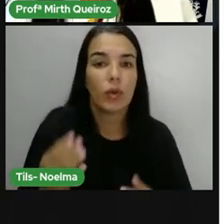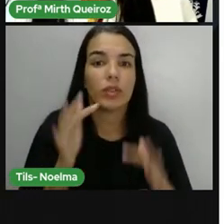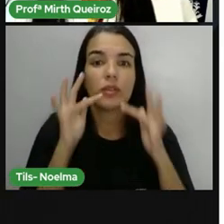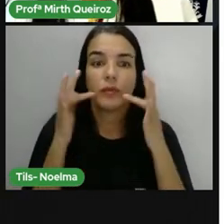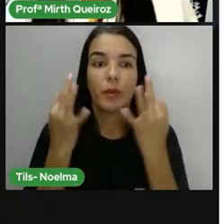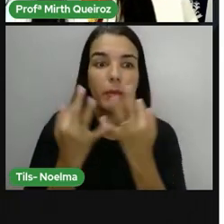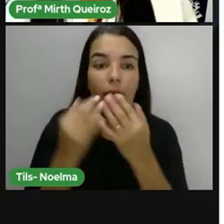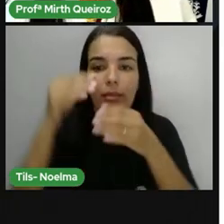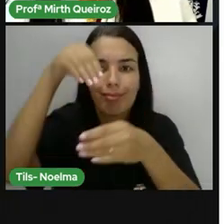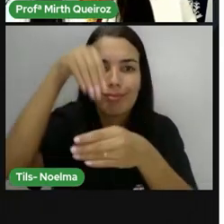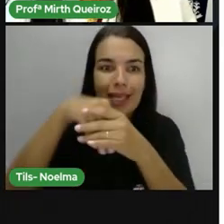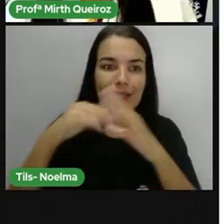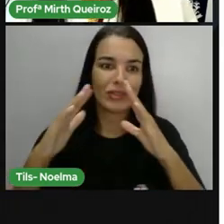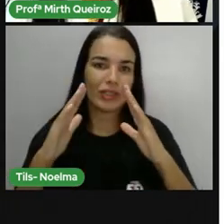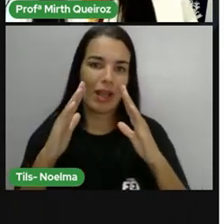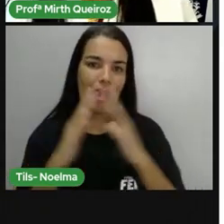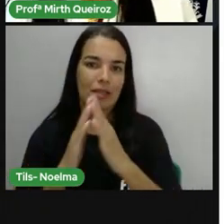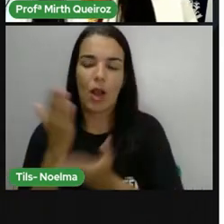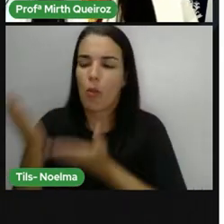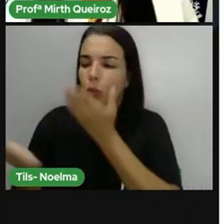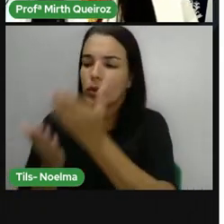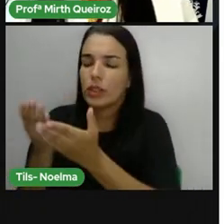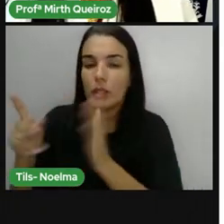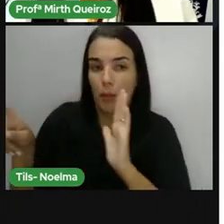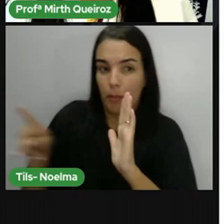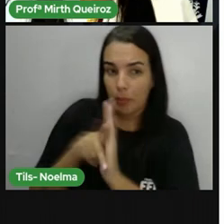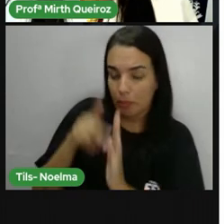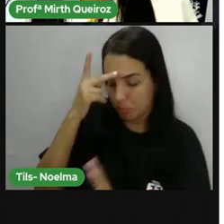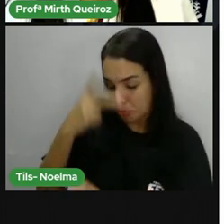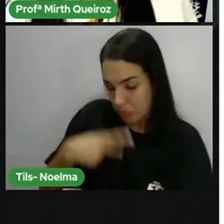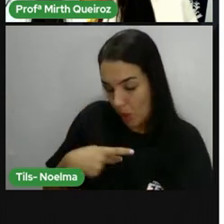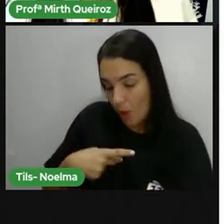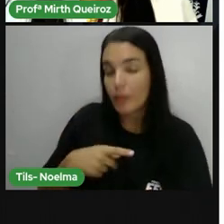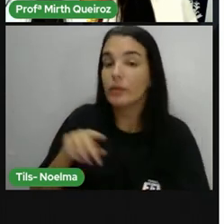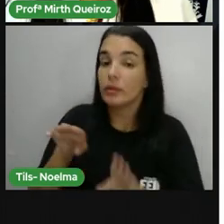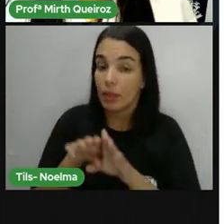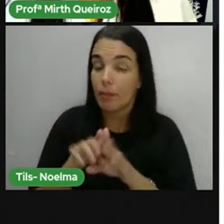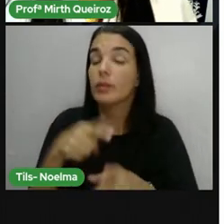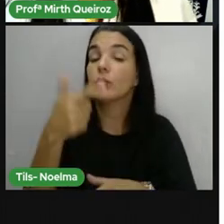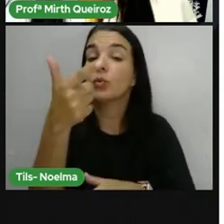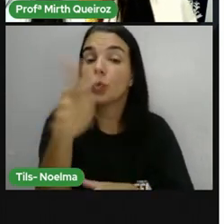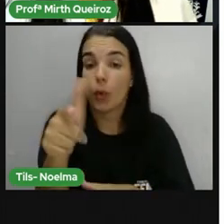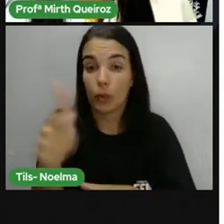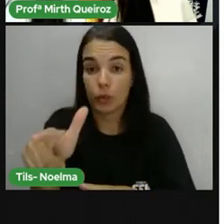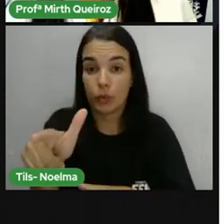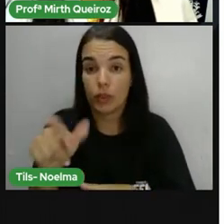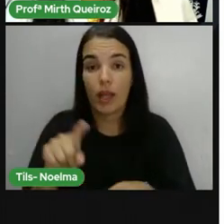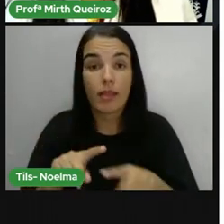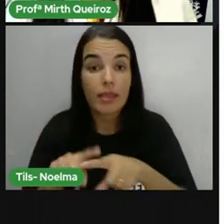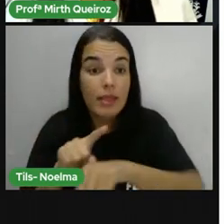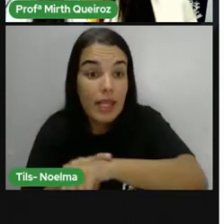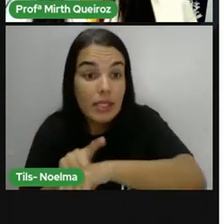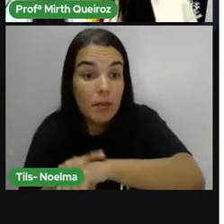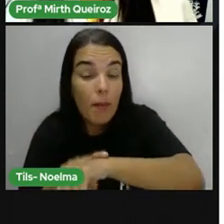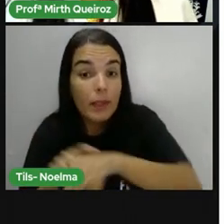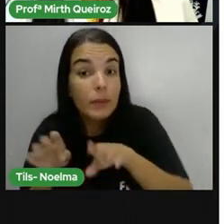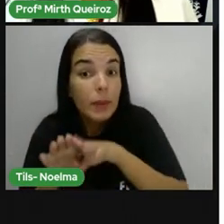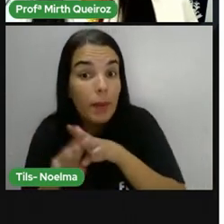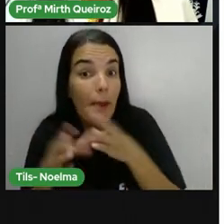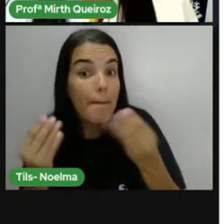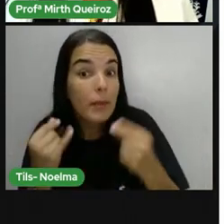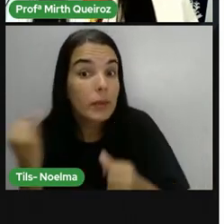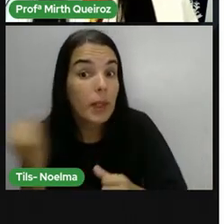dia todo, cuidando de si e dos outros. Neste momento, é super importante manter também aí o corpo